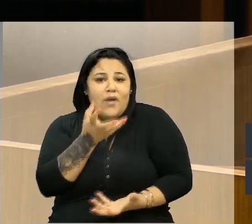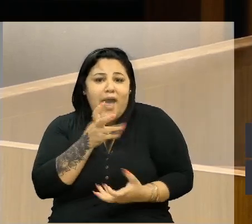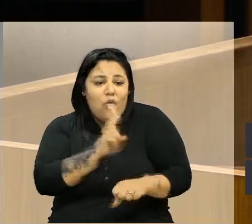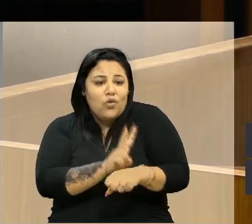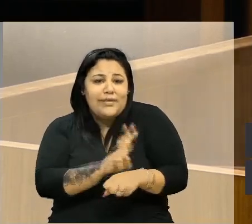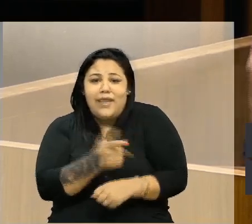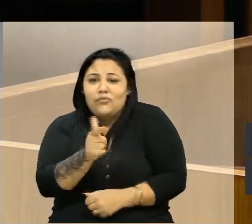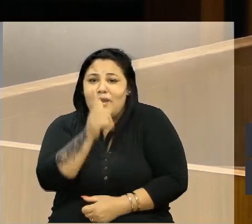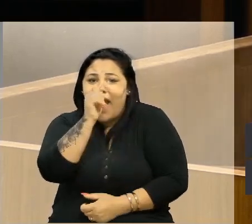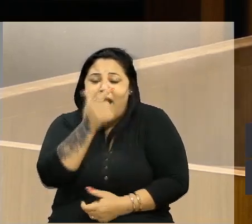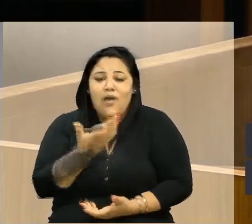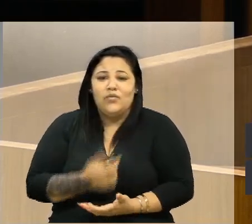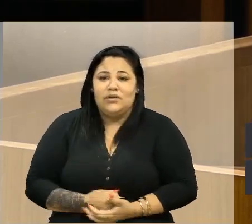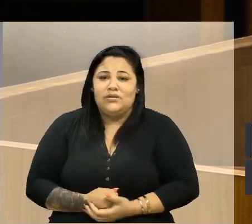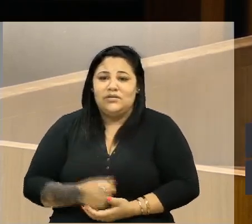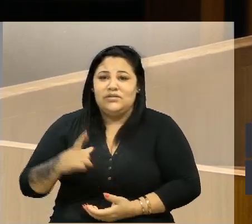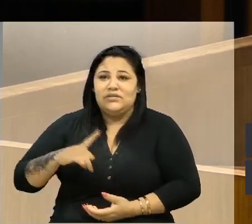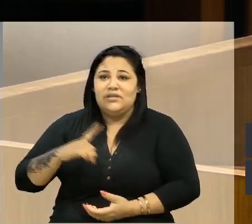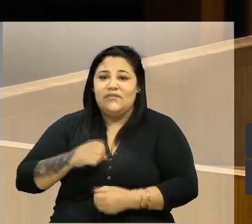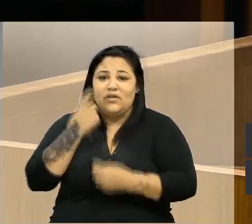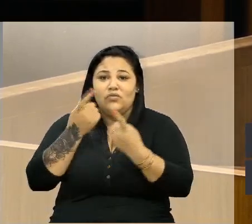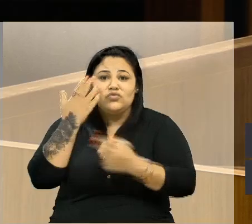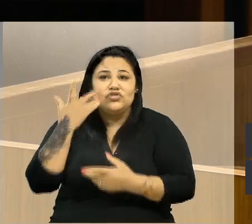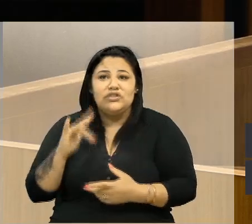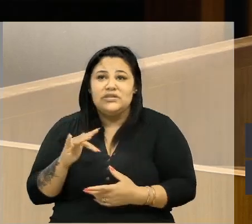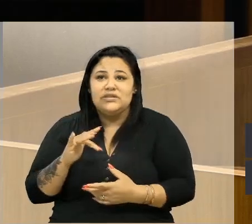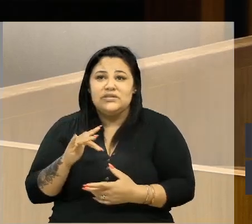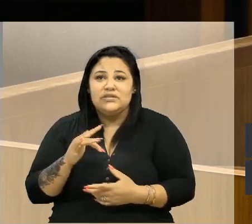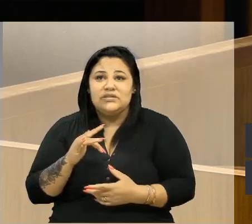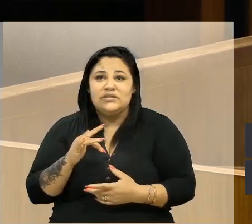água. Teve dia que as crianças foram para casa e não